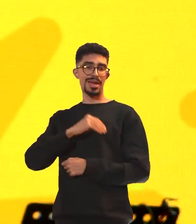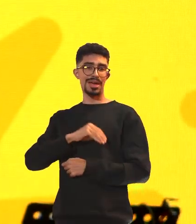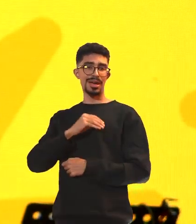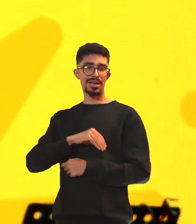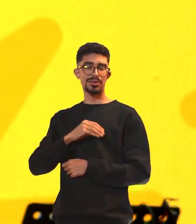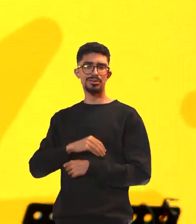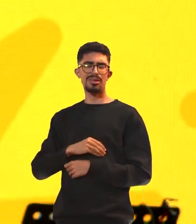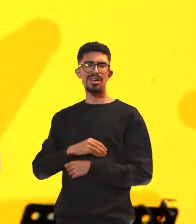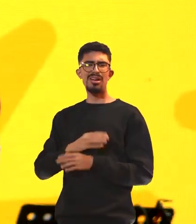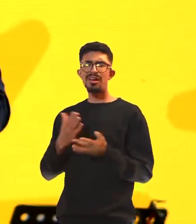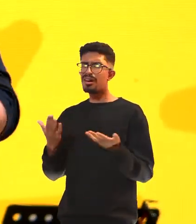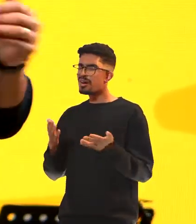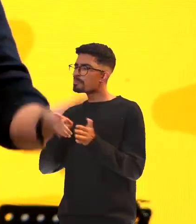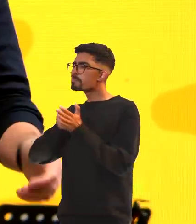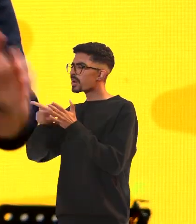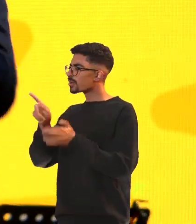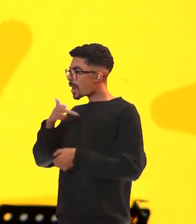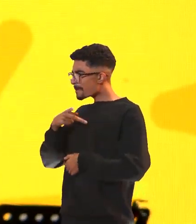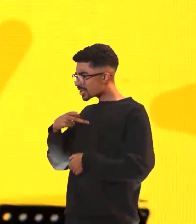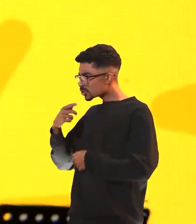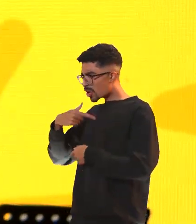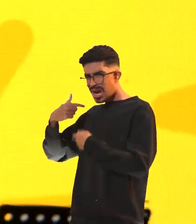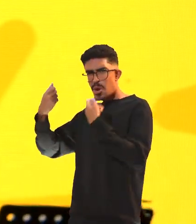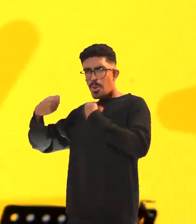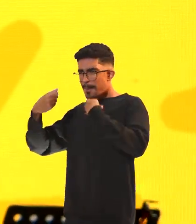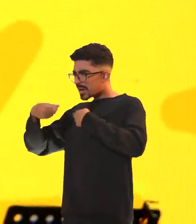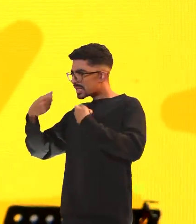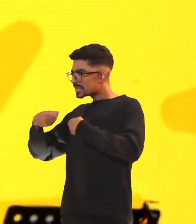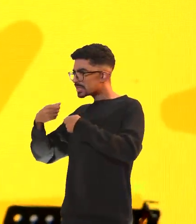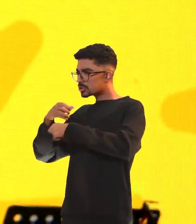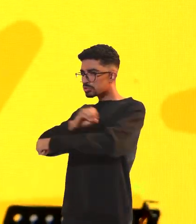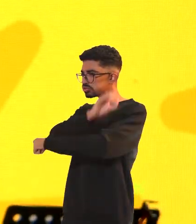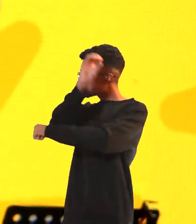orando 24 horas por dia? Se conseguisse, ia ser uma bênção.